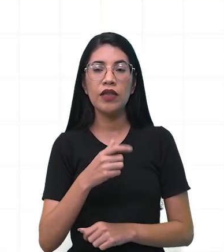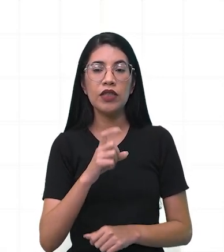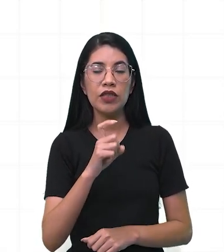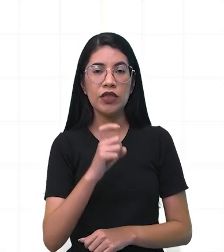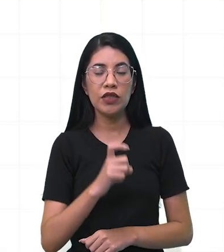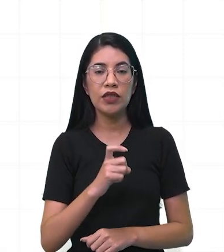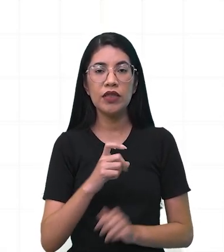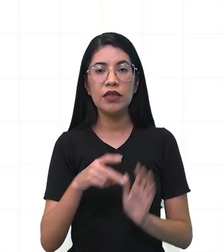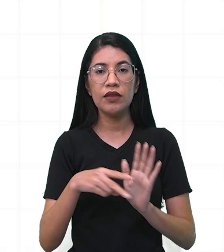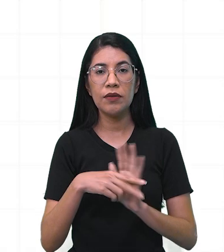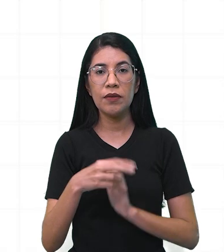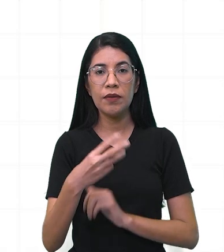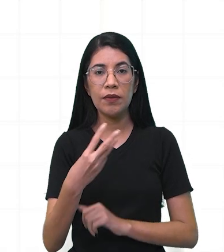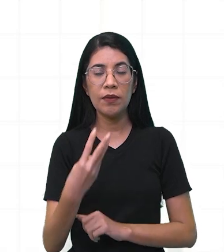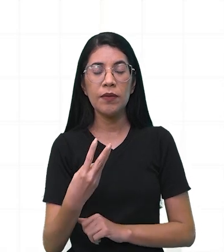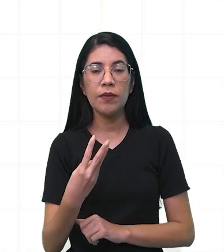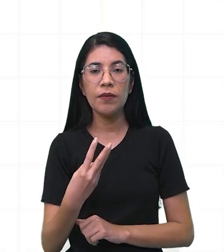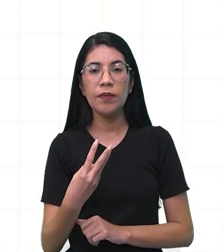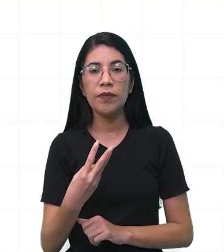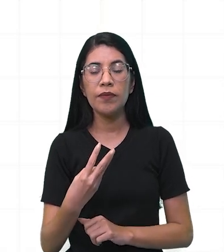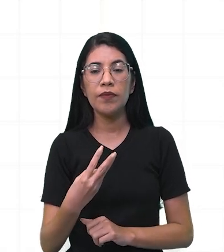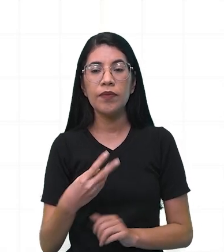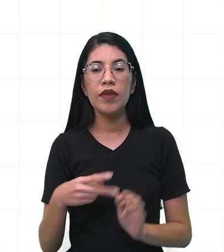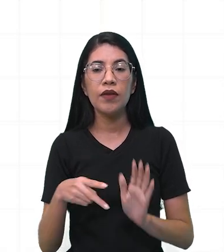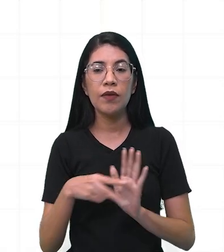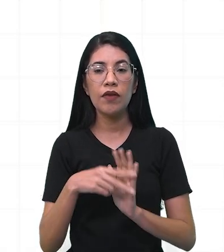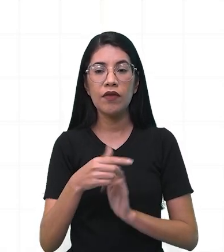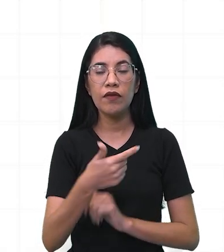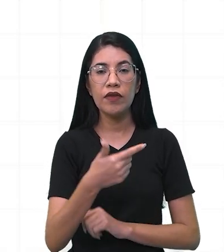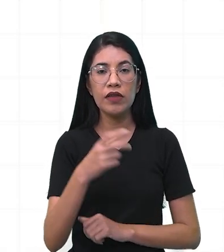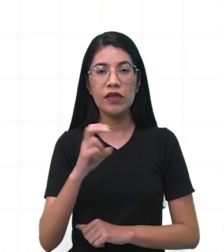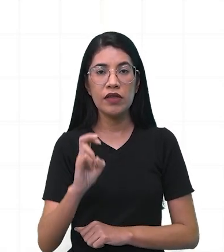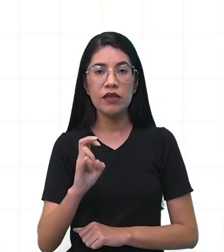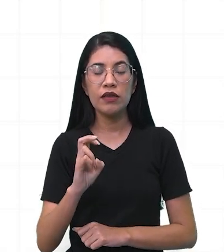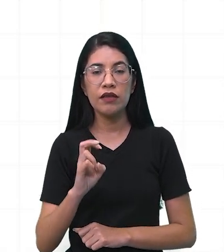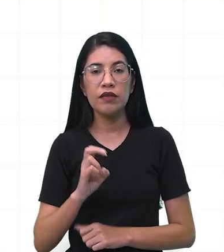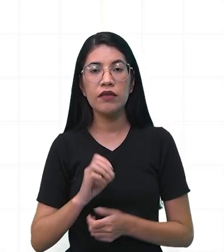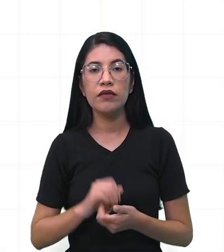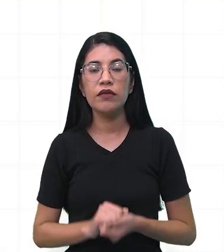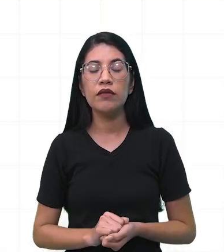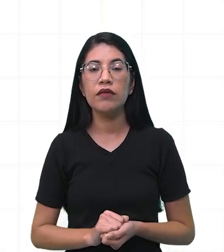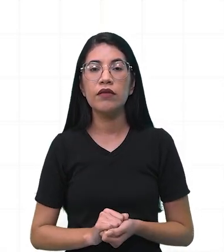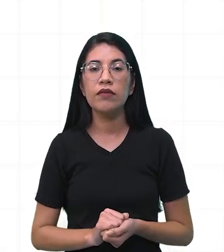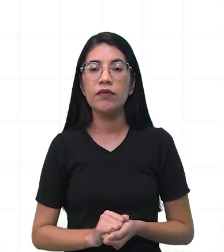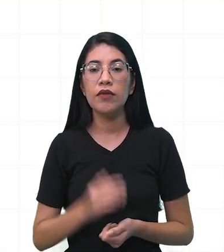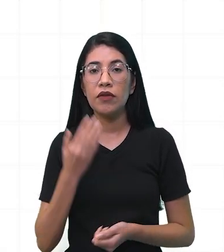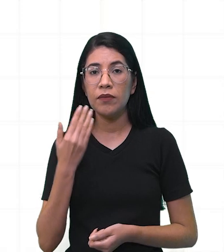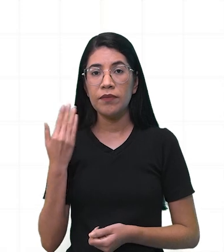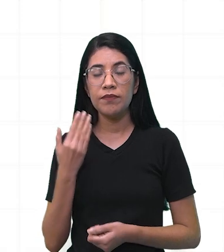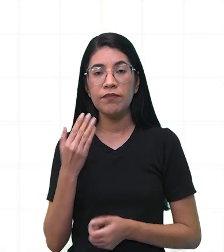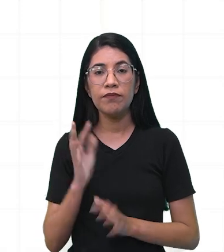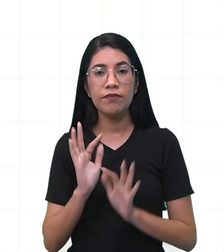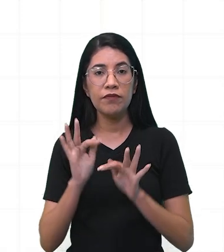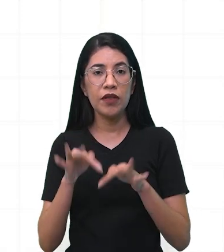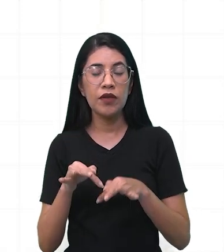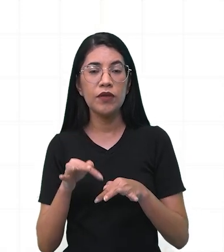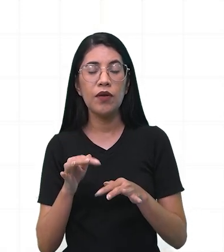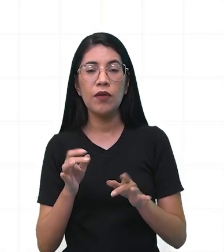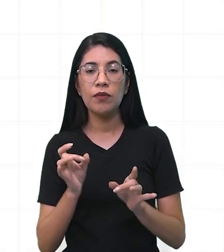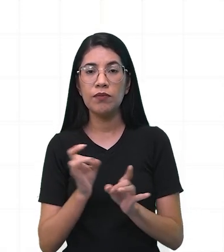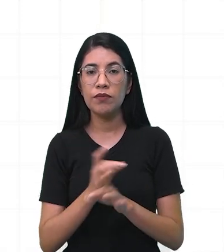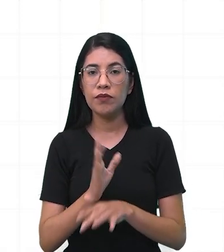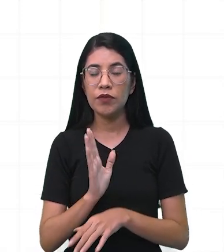igual, para x igual a 3, desculpe, é 25. Tá certo? Então, tá aí resolvido o nosso primeiro